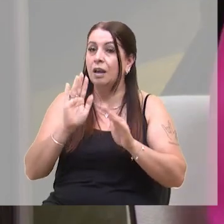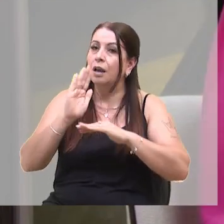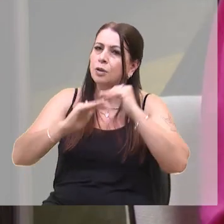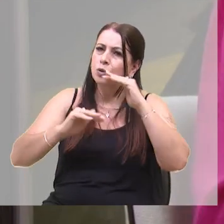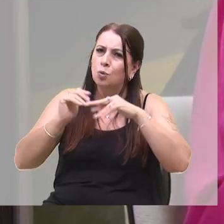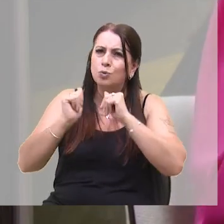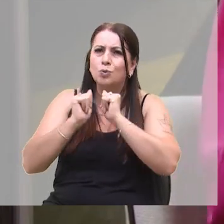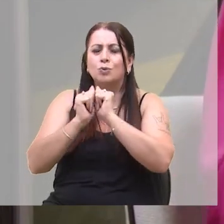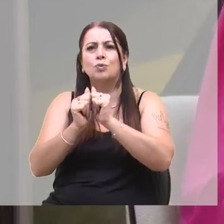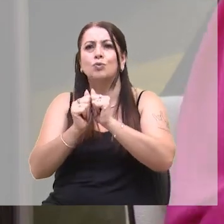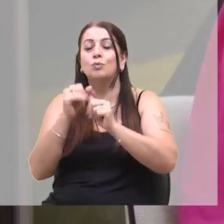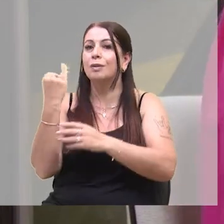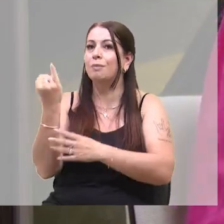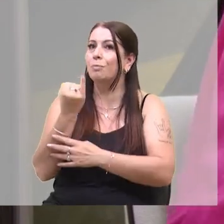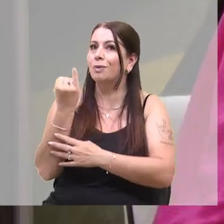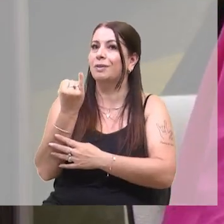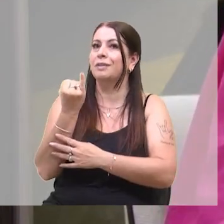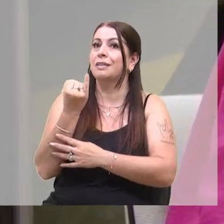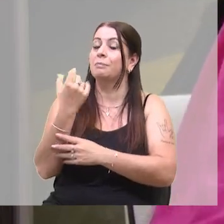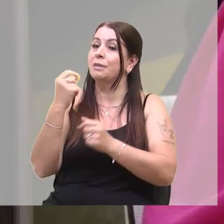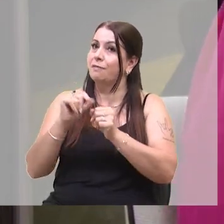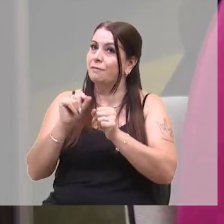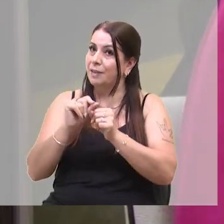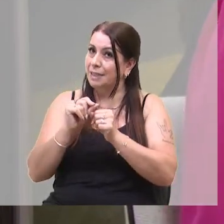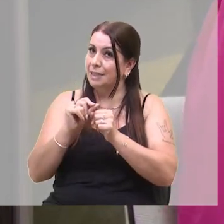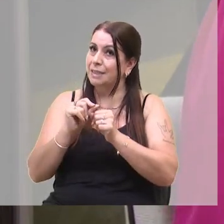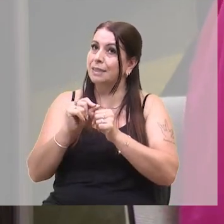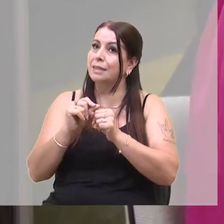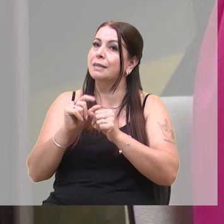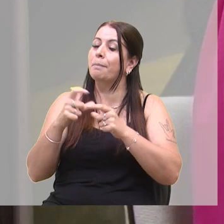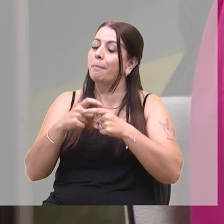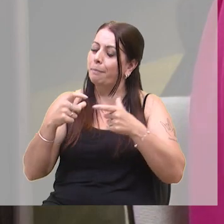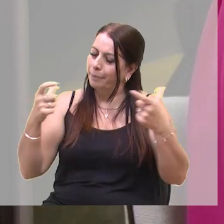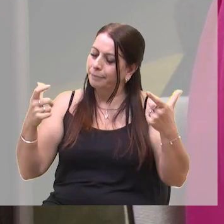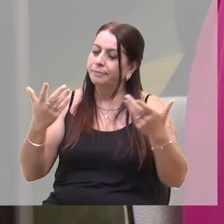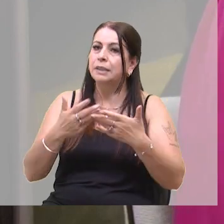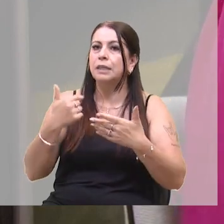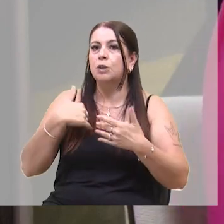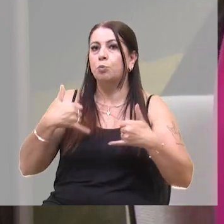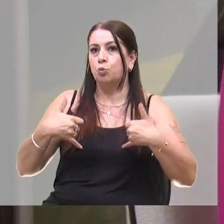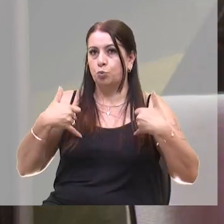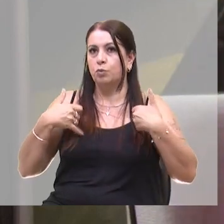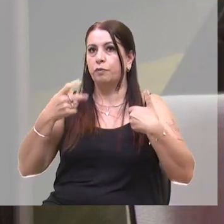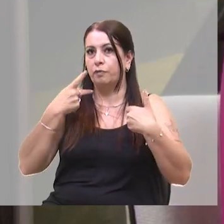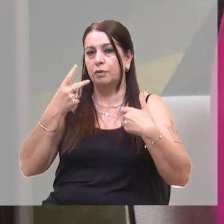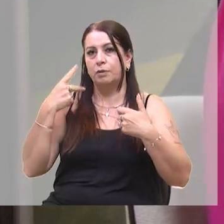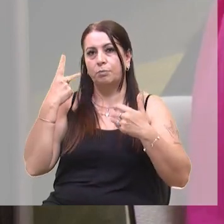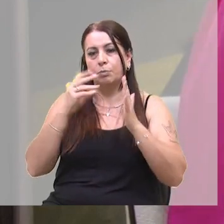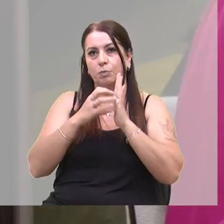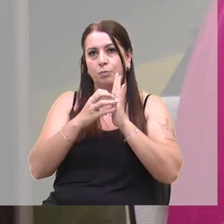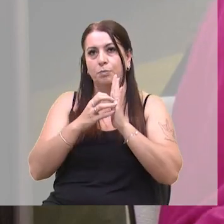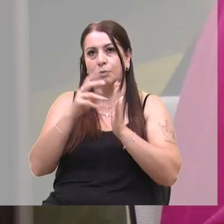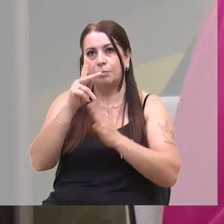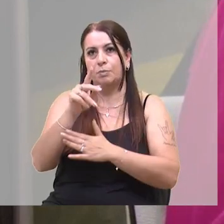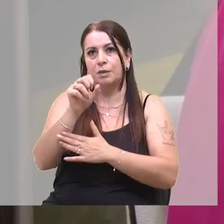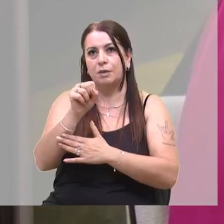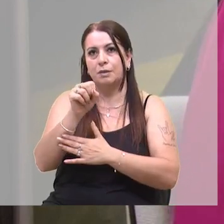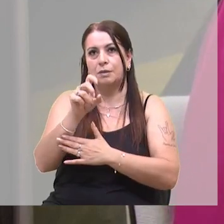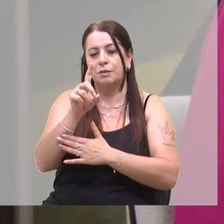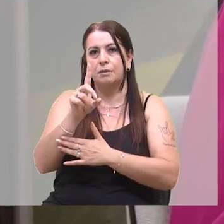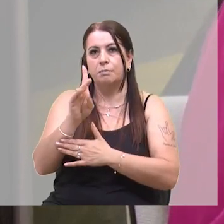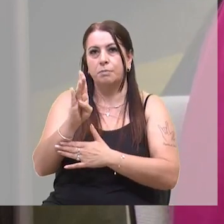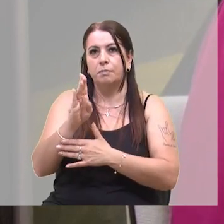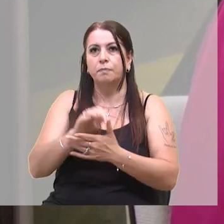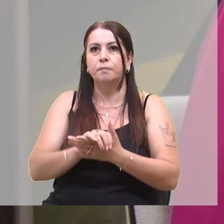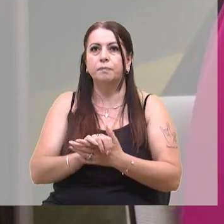faz, mas não te enxerga Exato. Como uma liderança política. Então, Exato. Essa construção é tão importante e a gente precisa fazer ela